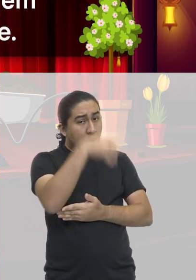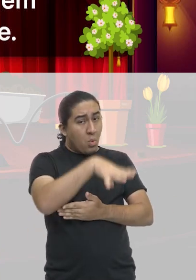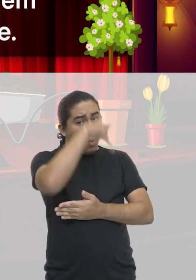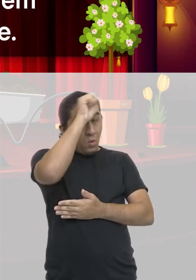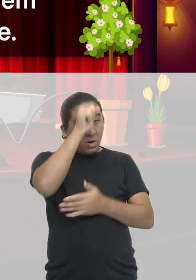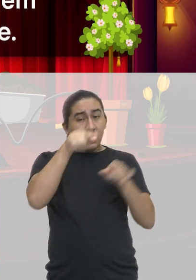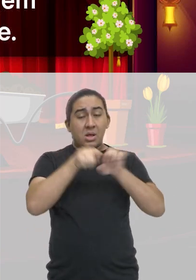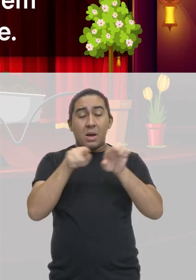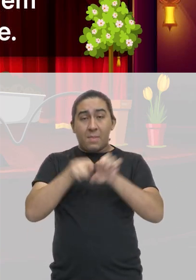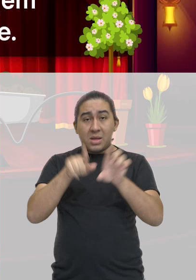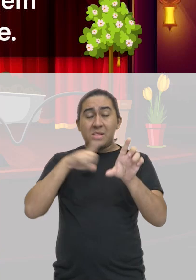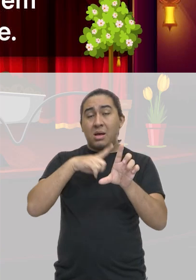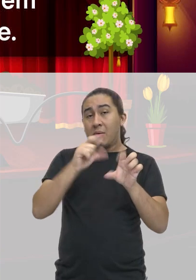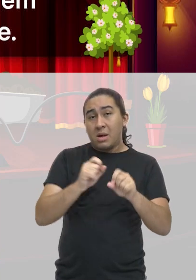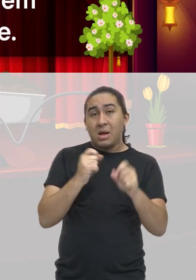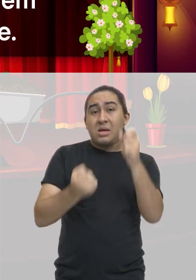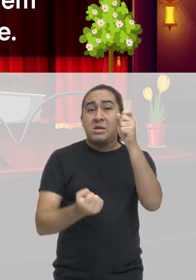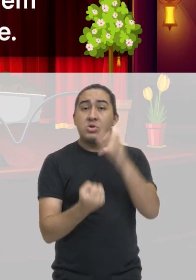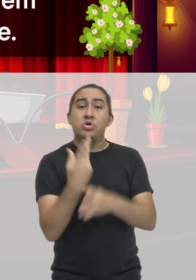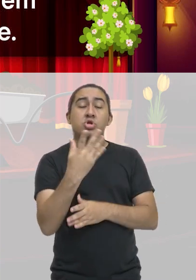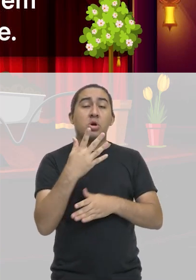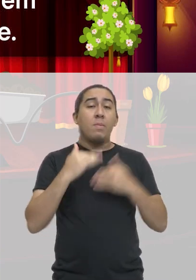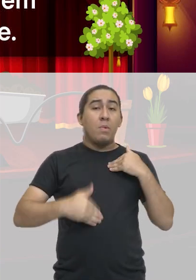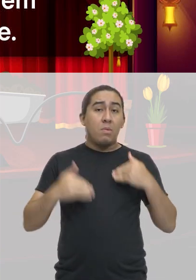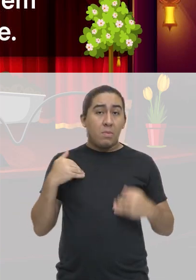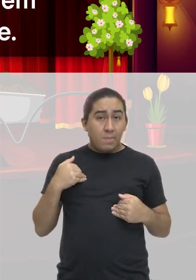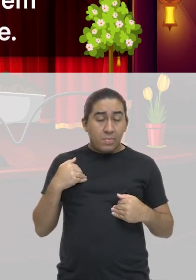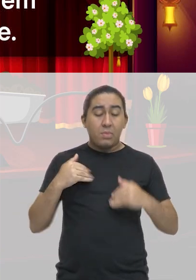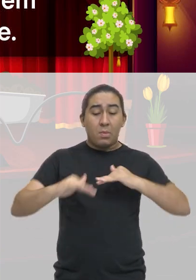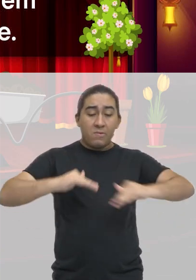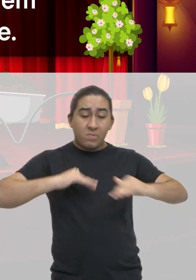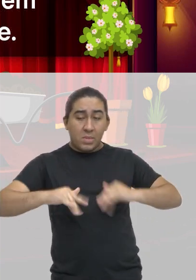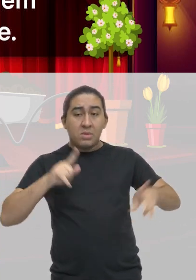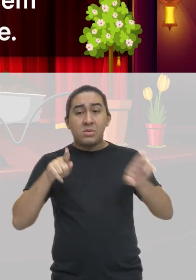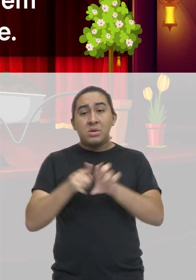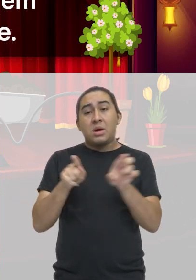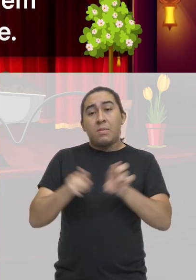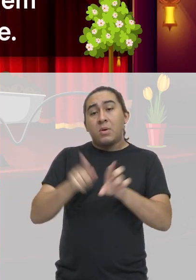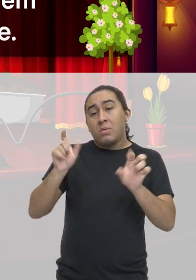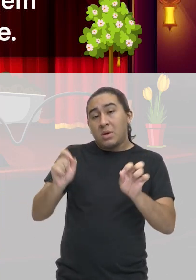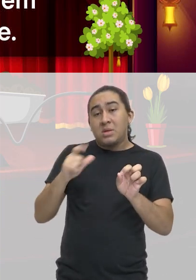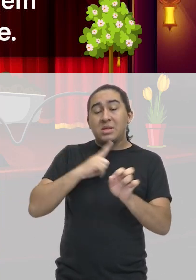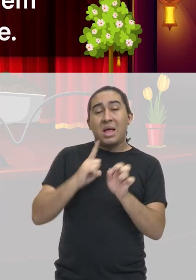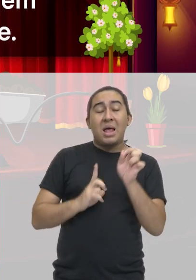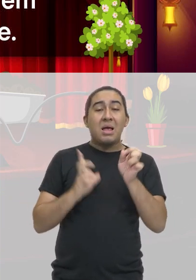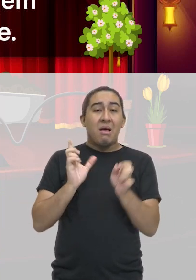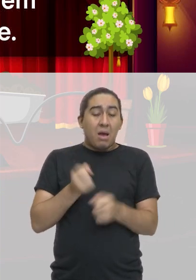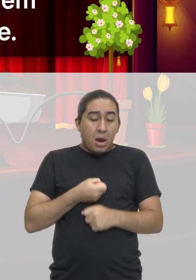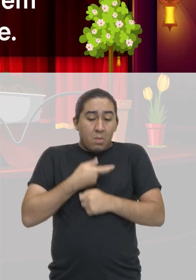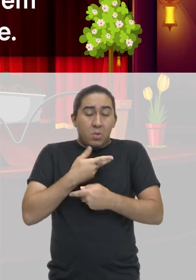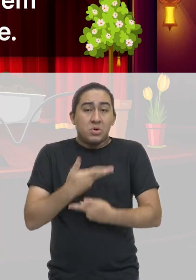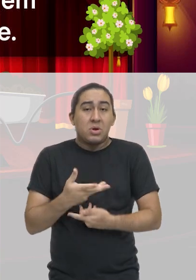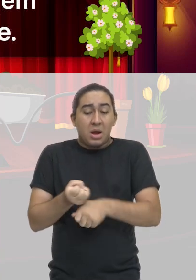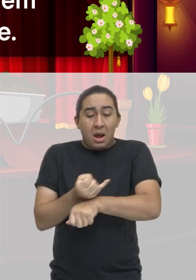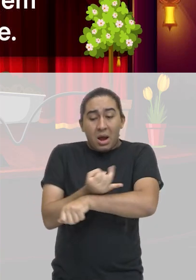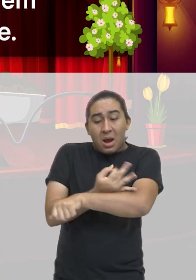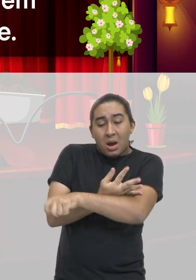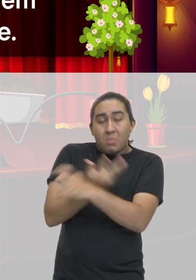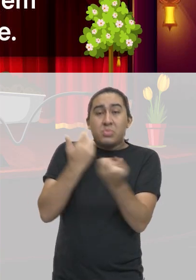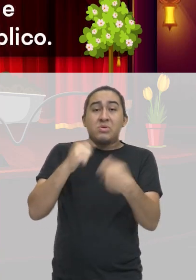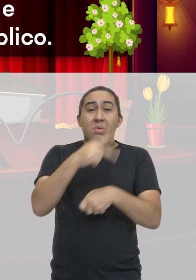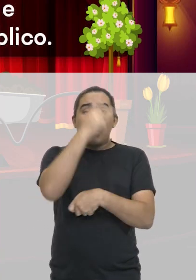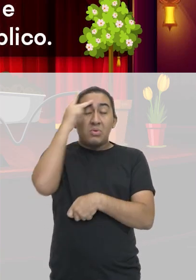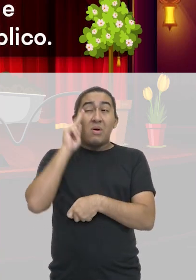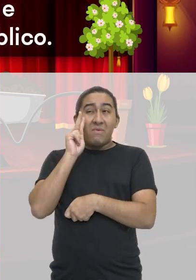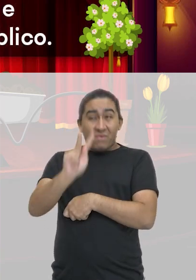de movimentos e exploração emocional para criar um personagem convincente. Aí nós temos